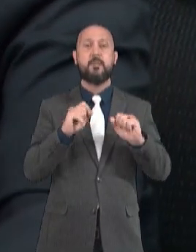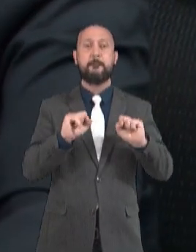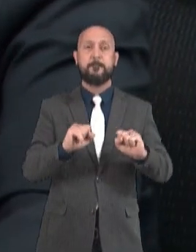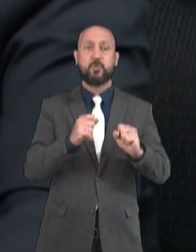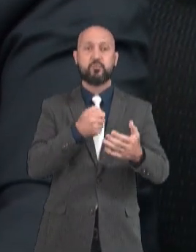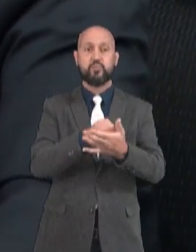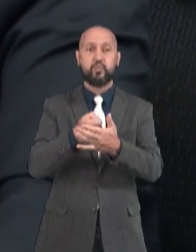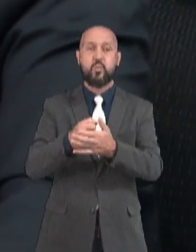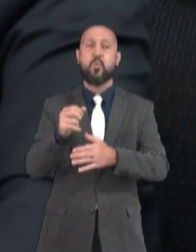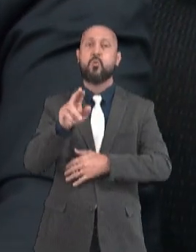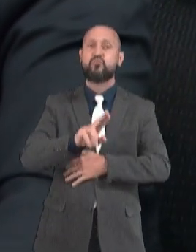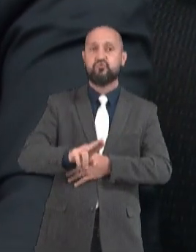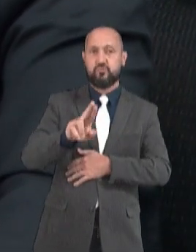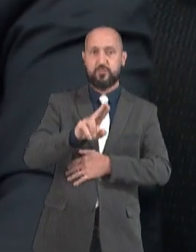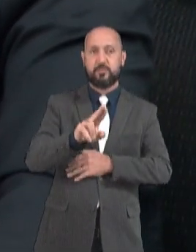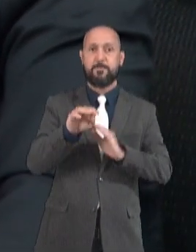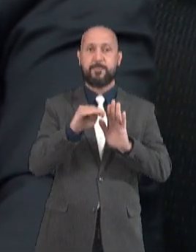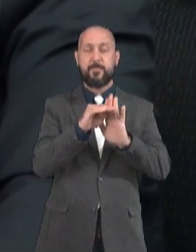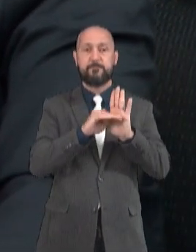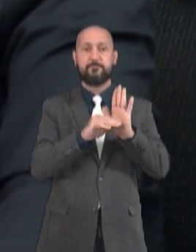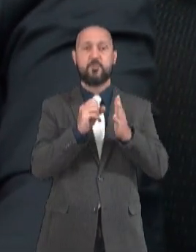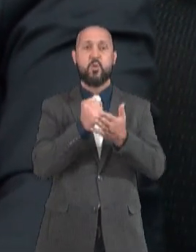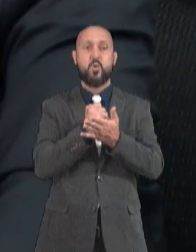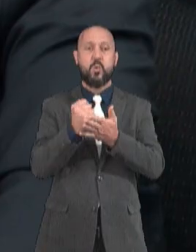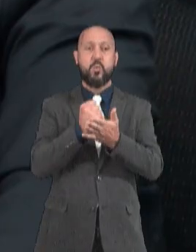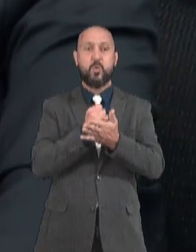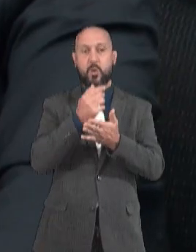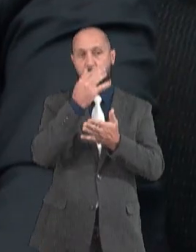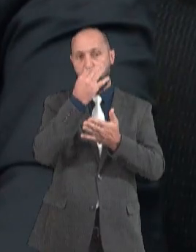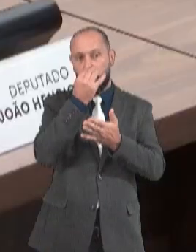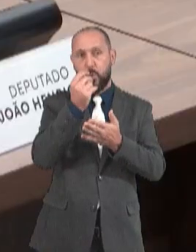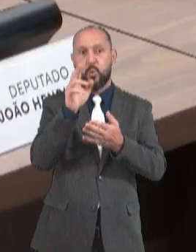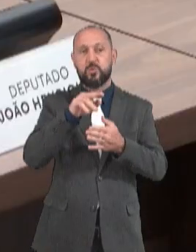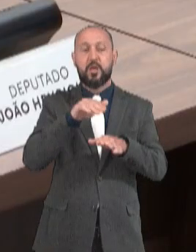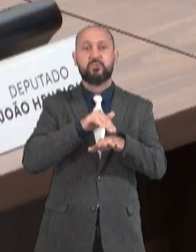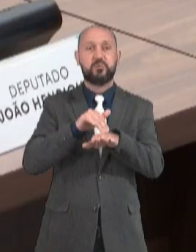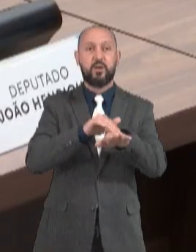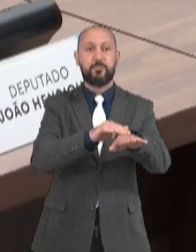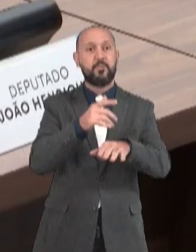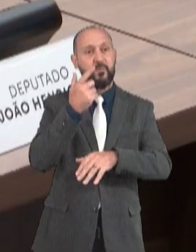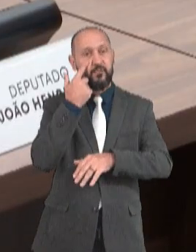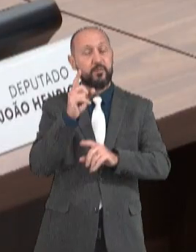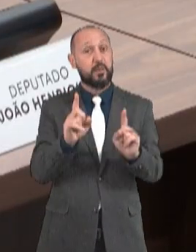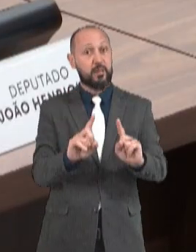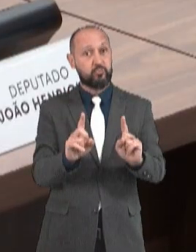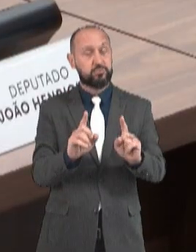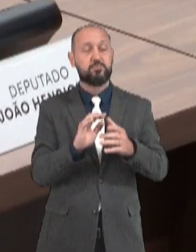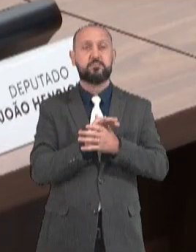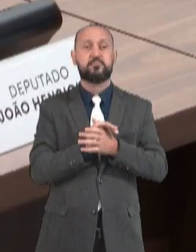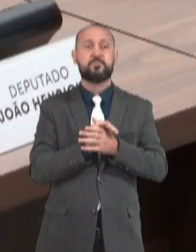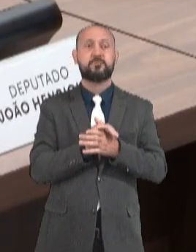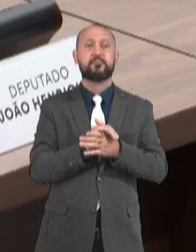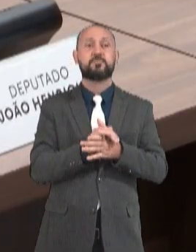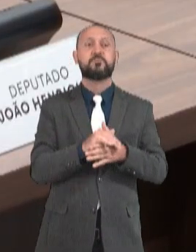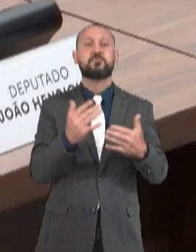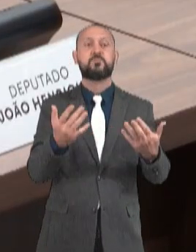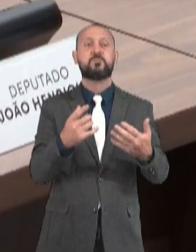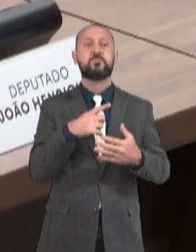disciplinar consumo, mas o contrato e operação de transporte, a meu ver, não. E